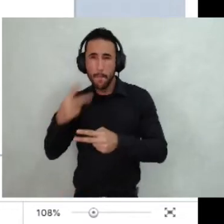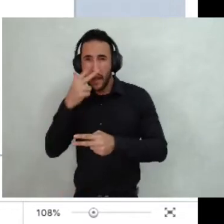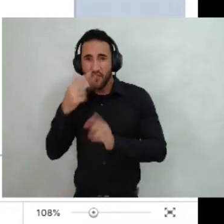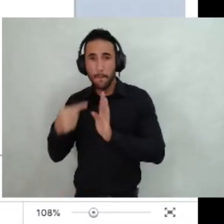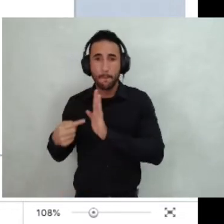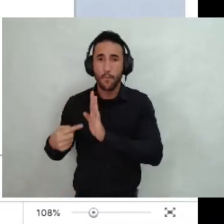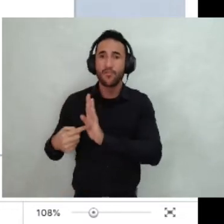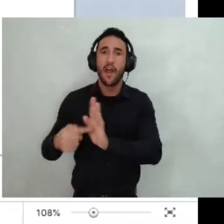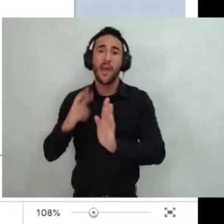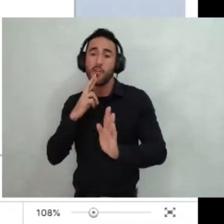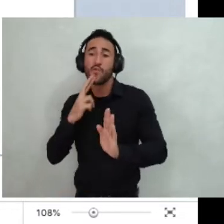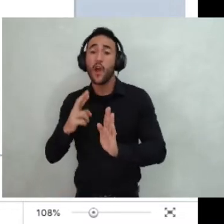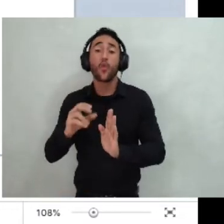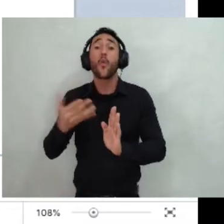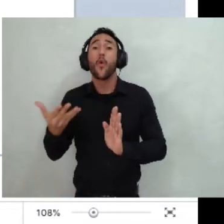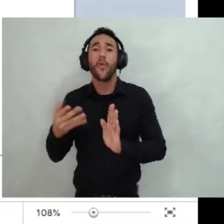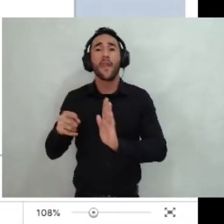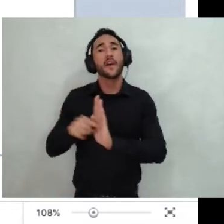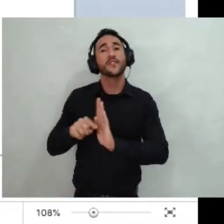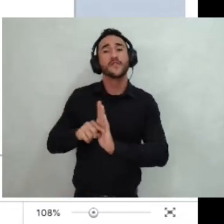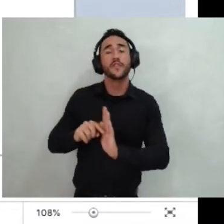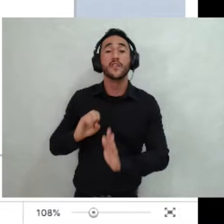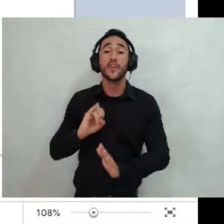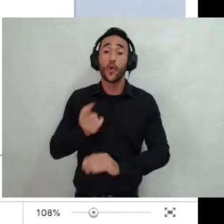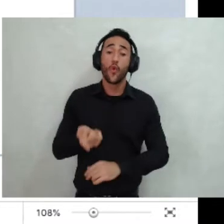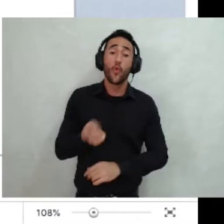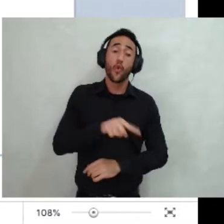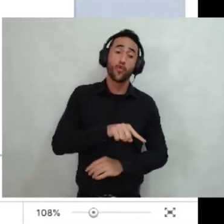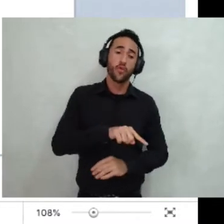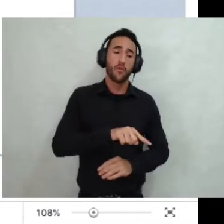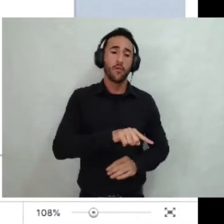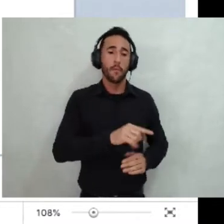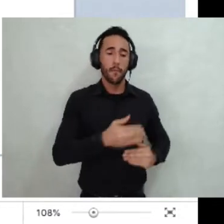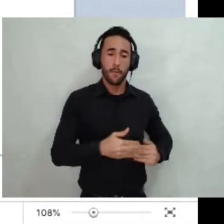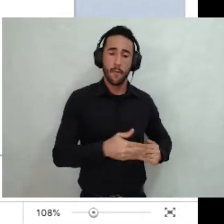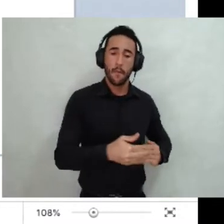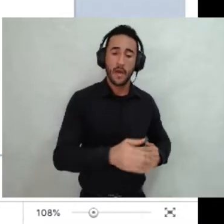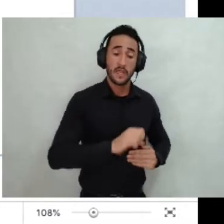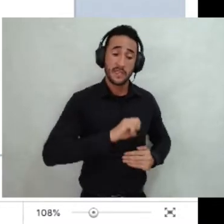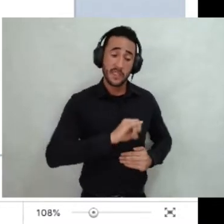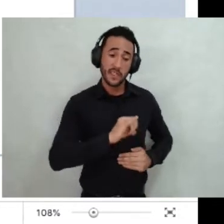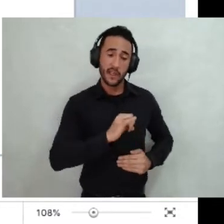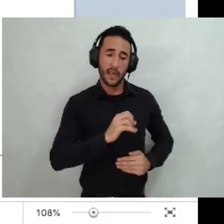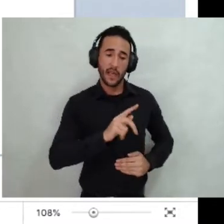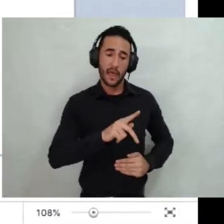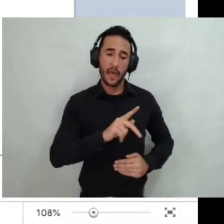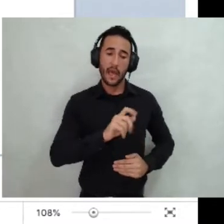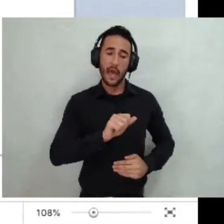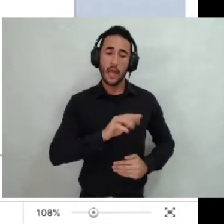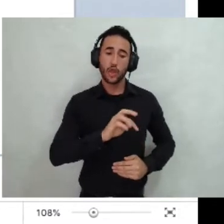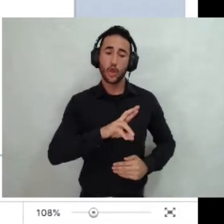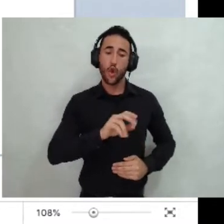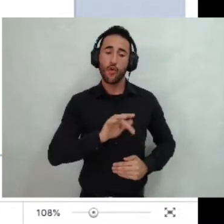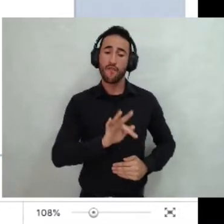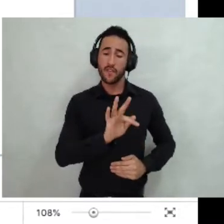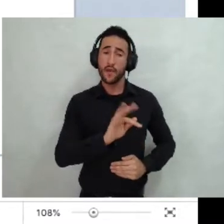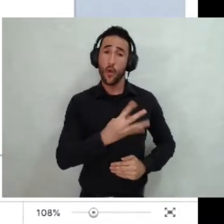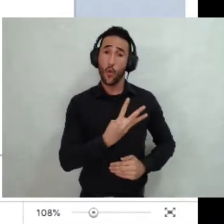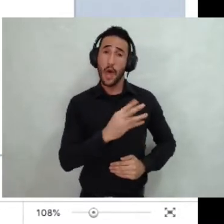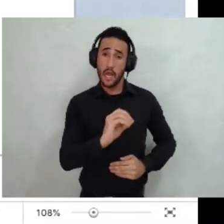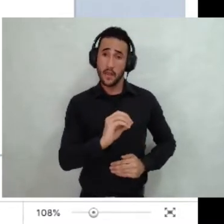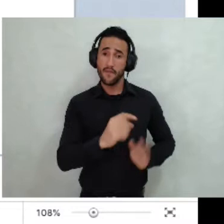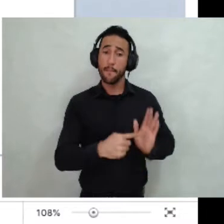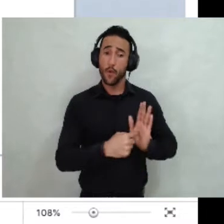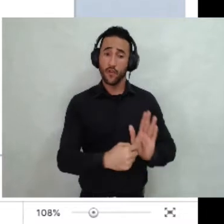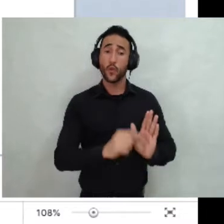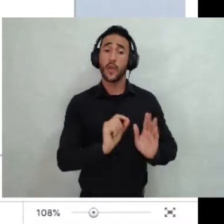outro protocolo, se o valor de cutoff era 40, por exemplo, eu soltaria essa amostra como positiva. E em